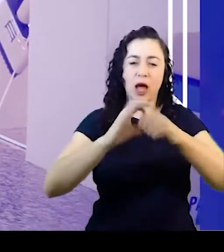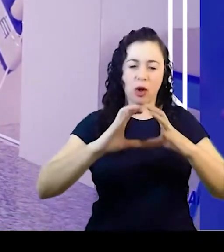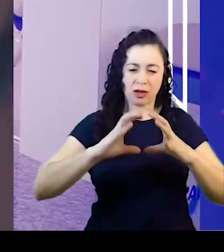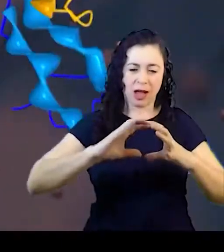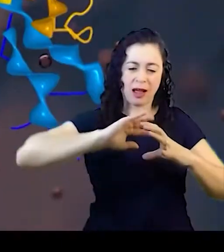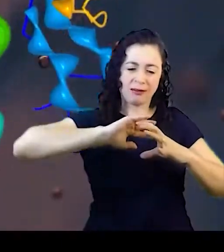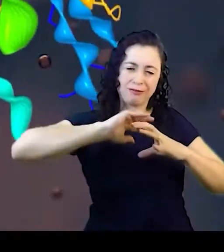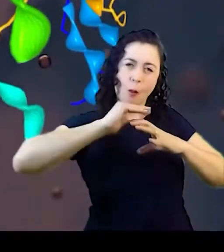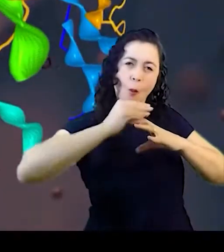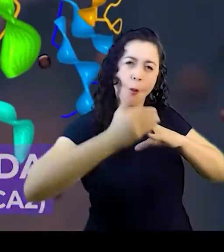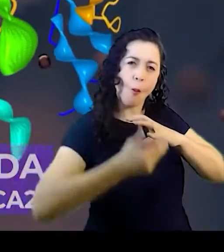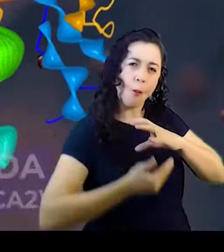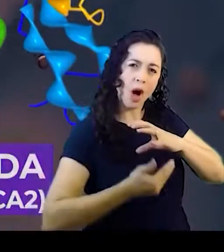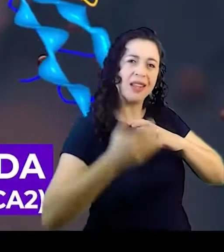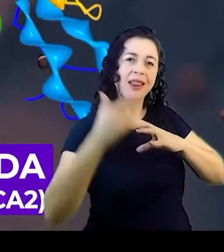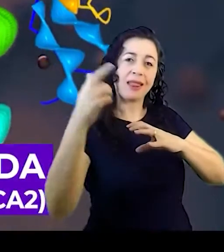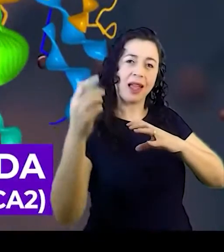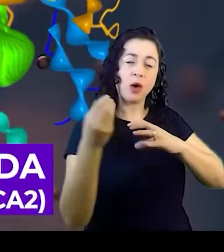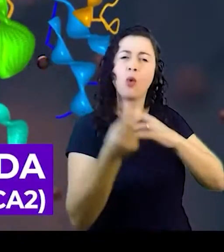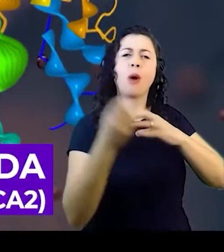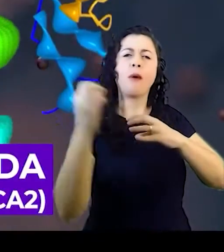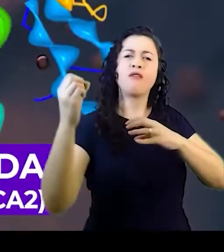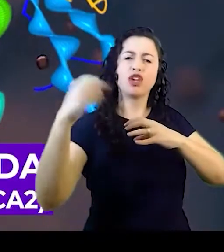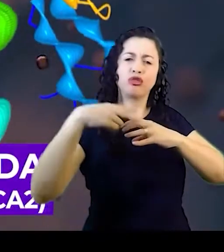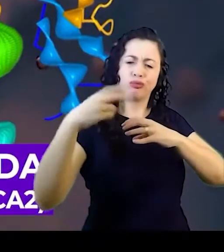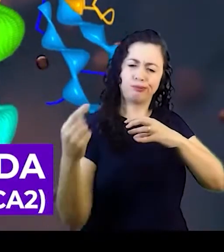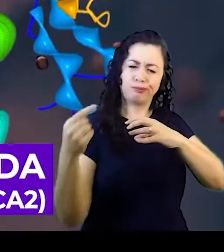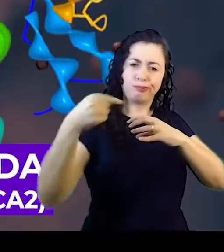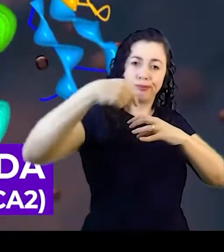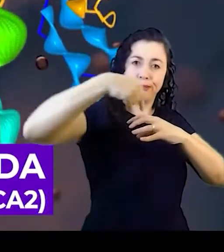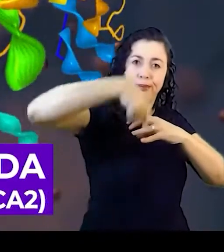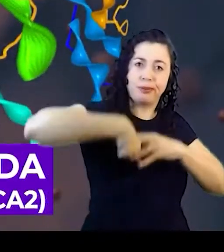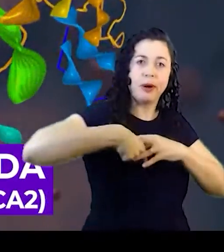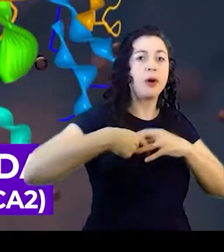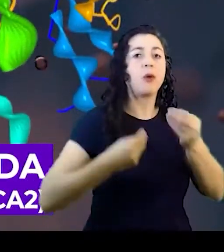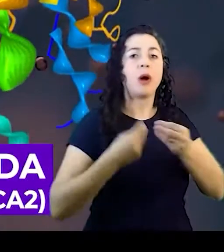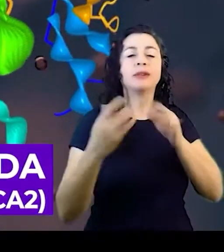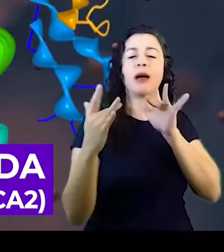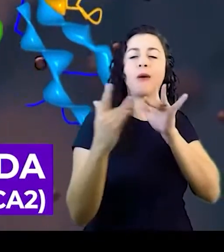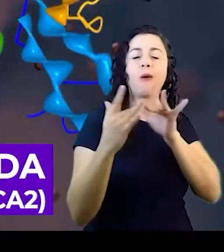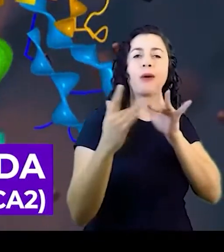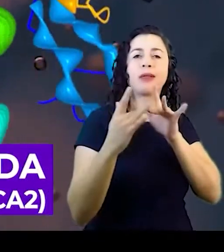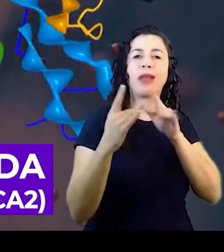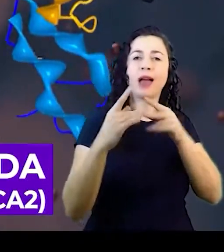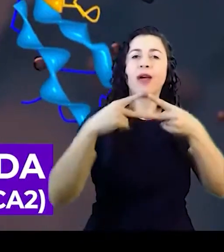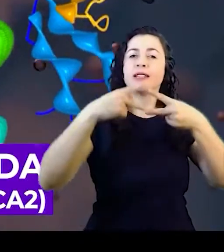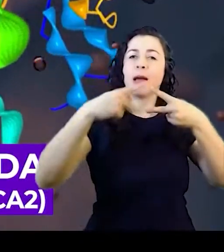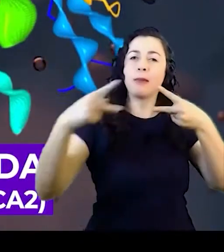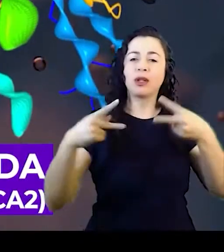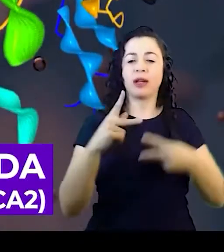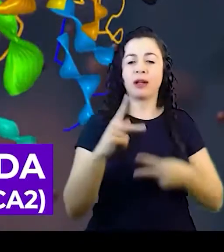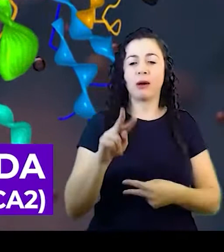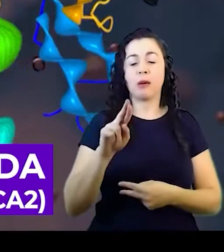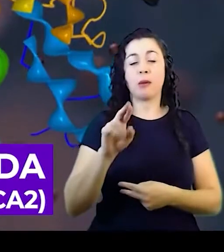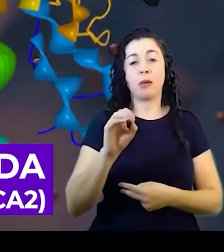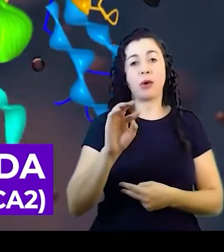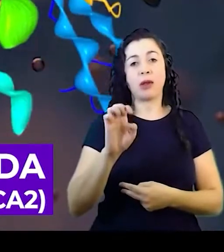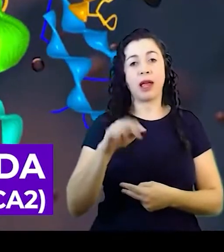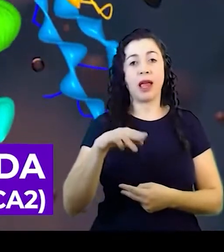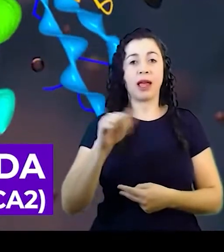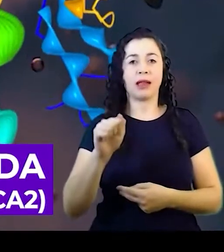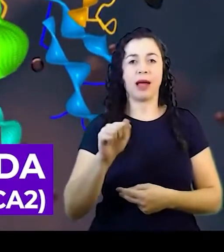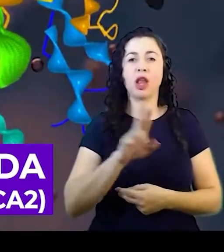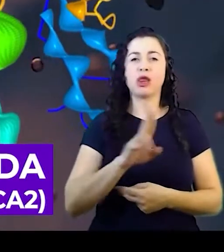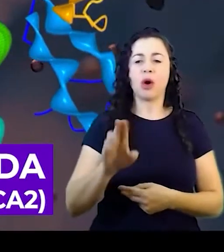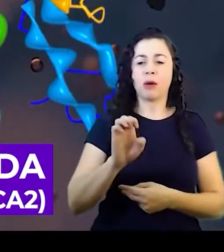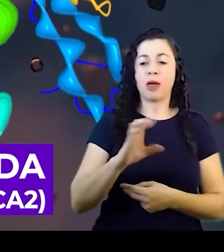célula. O vírus, para entrar na célula, precisa interagir com essa proteína. Essa proteína chama ECA2.